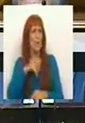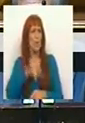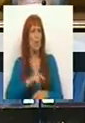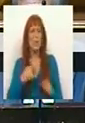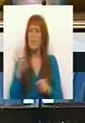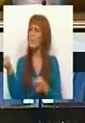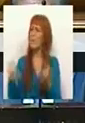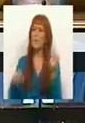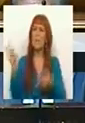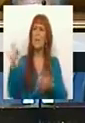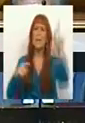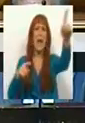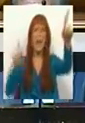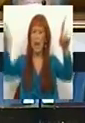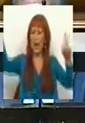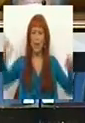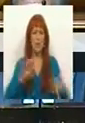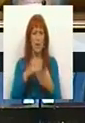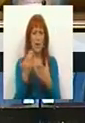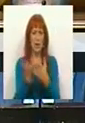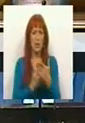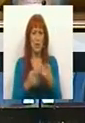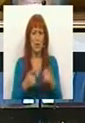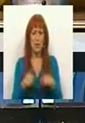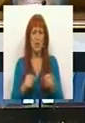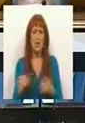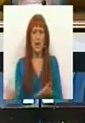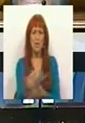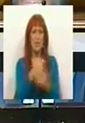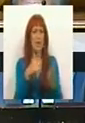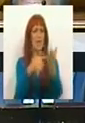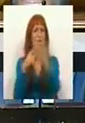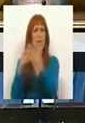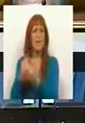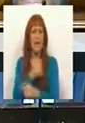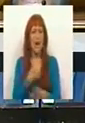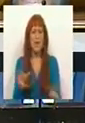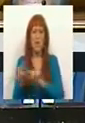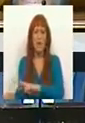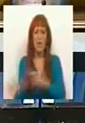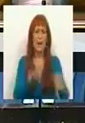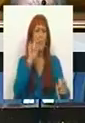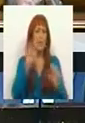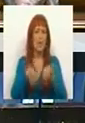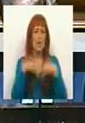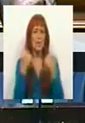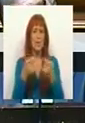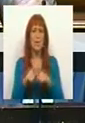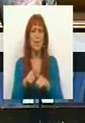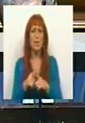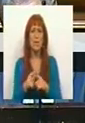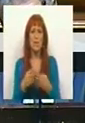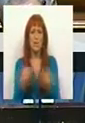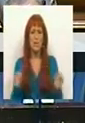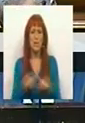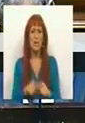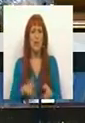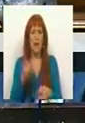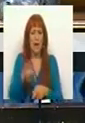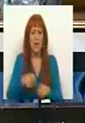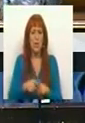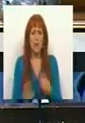não para casos isolados, a resolução que impõe o levantamento nacional das carências de realojamento e proteção social, a resolução que